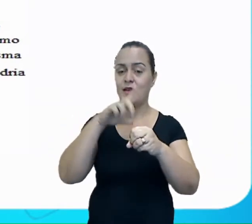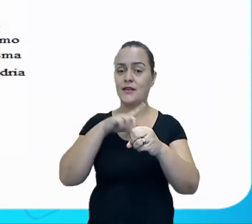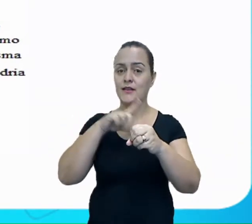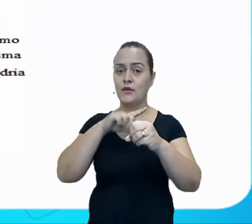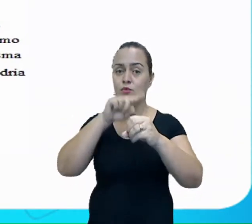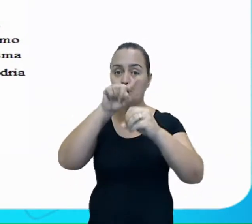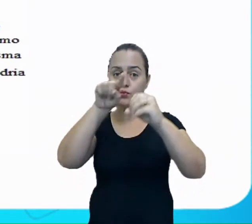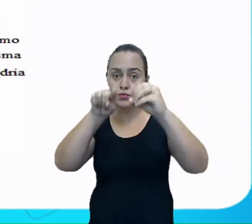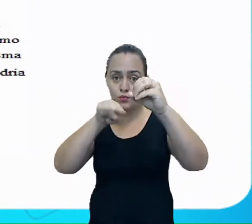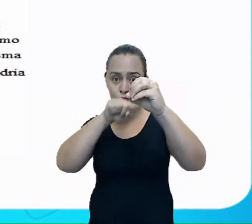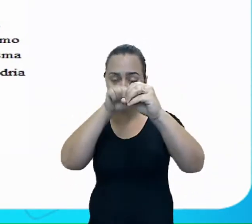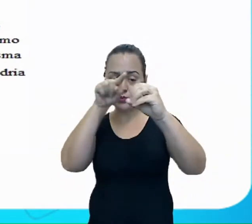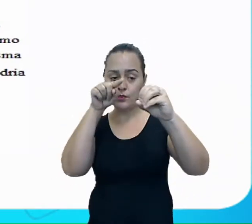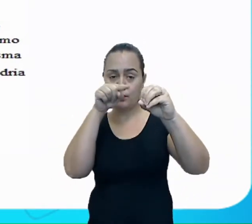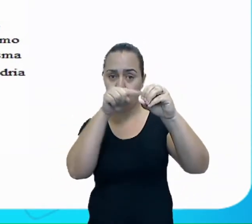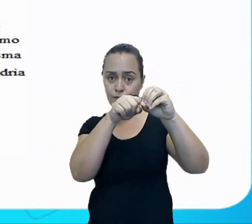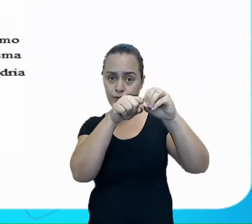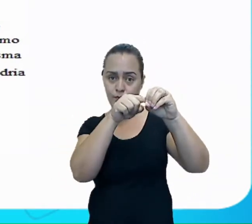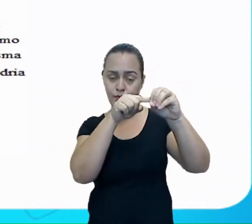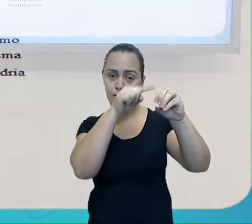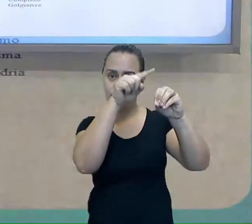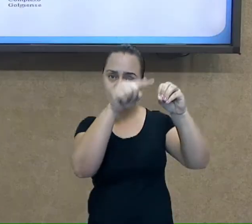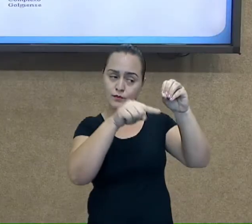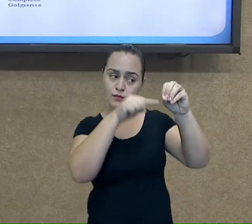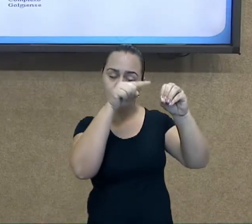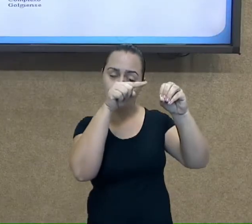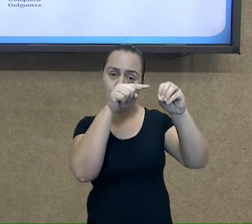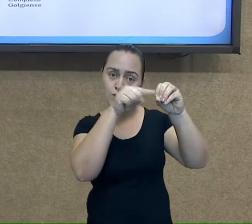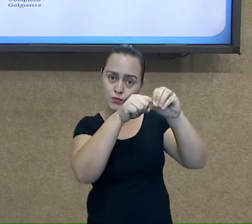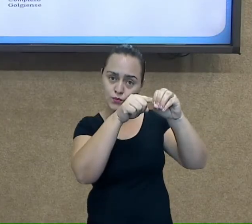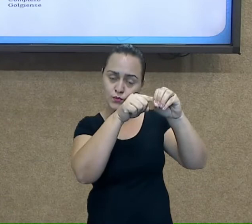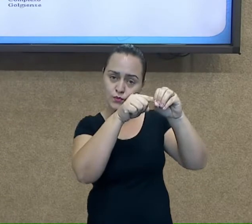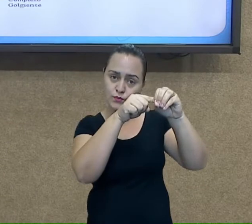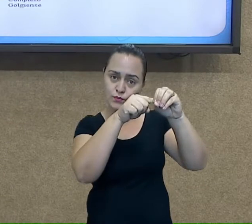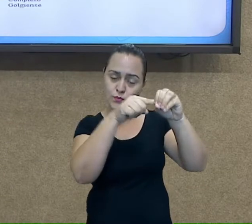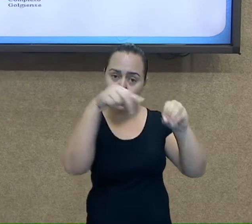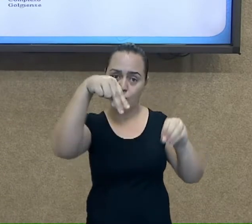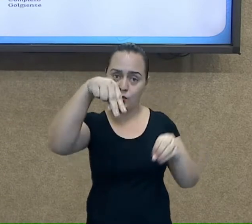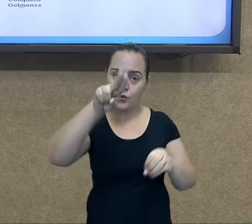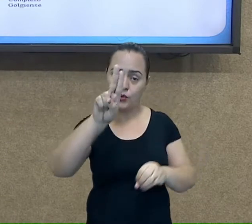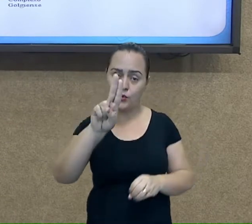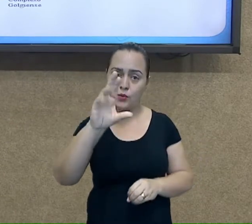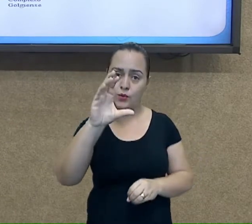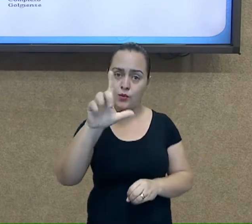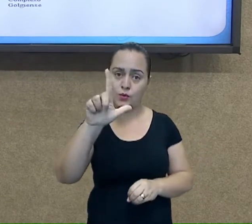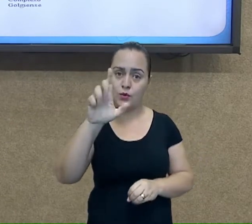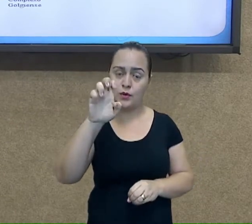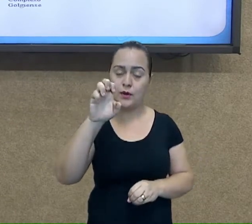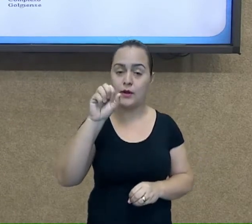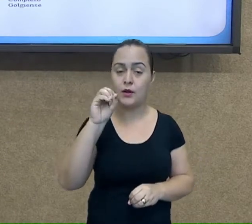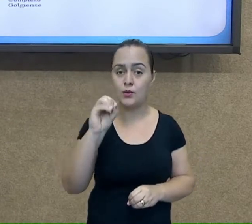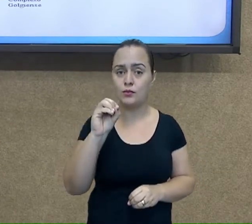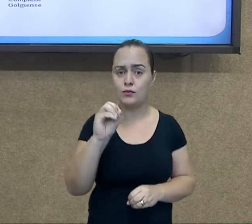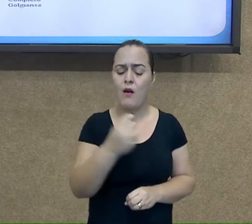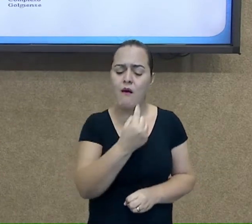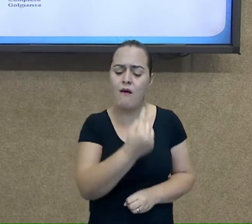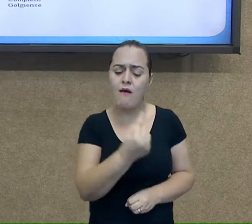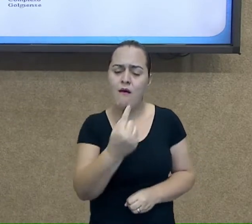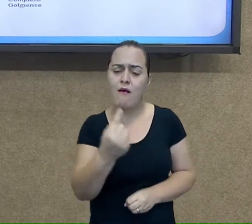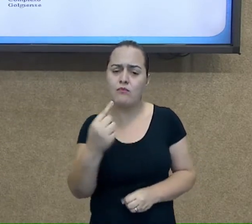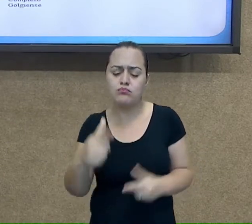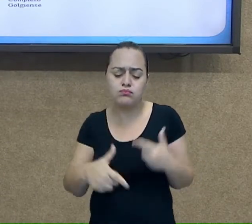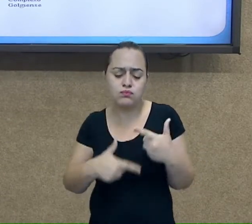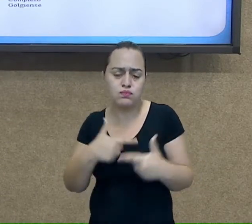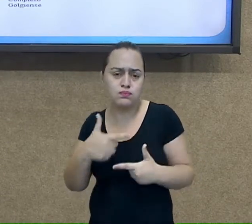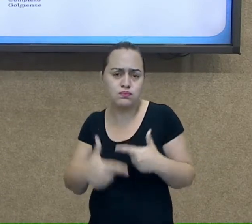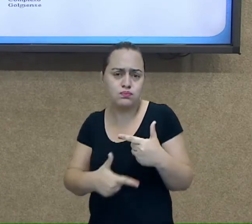denominado núcleo celular. Cada uma dessas estruturas desempenha uma função,